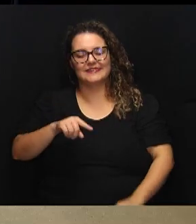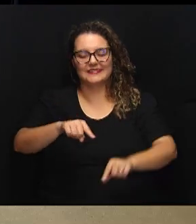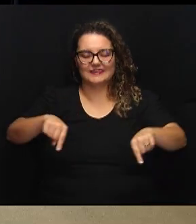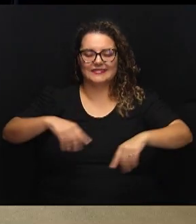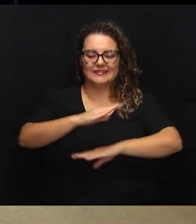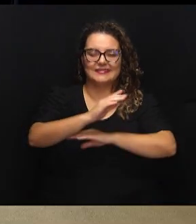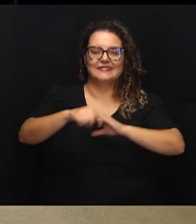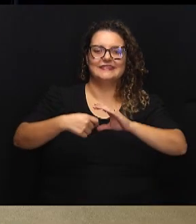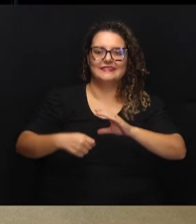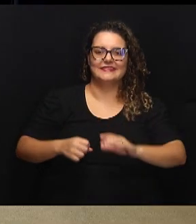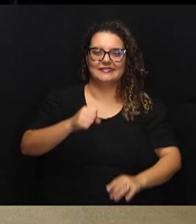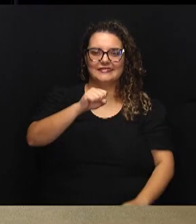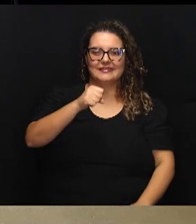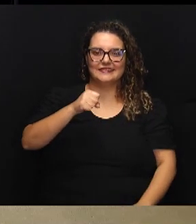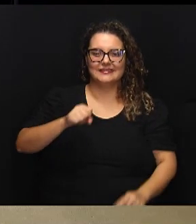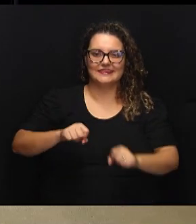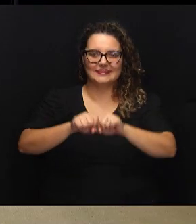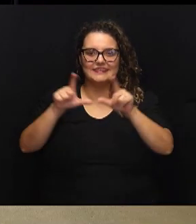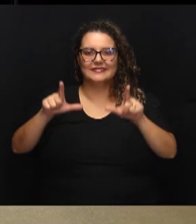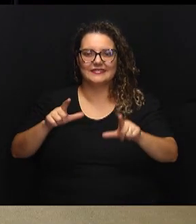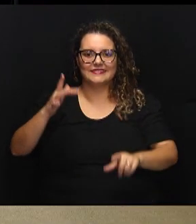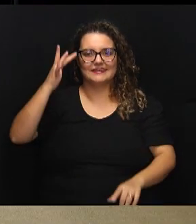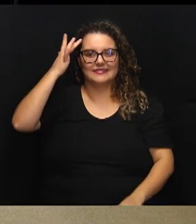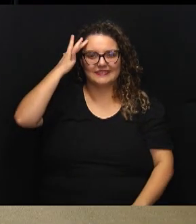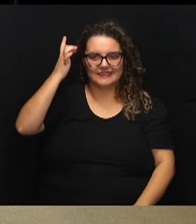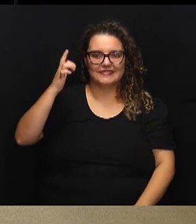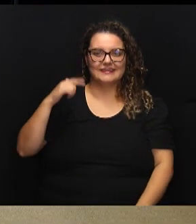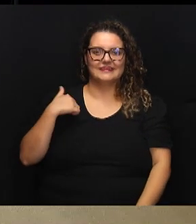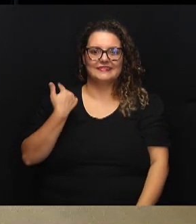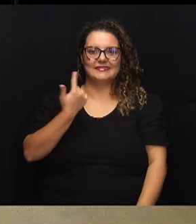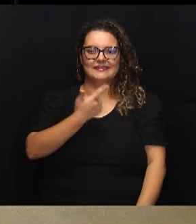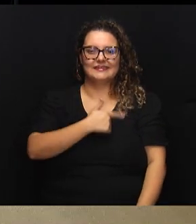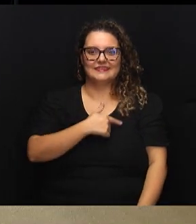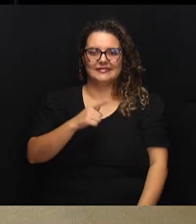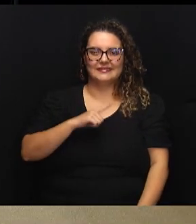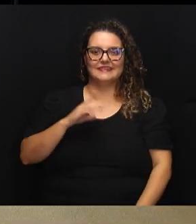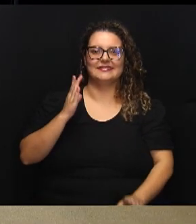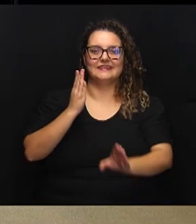a partir das 8 da manhã. Amanhã nós